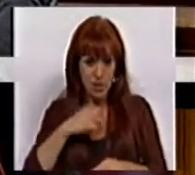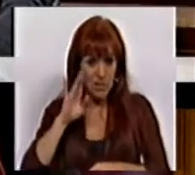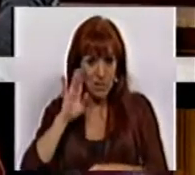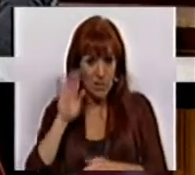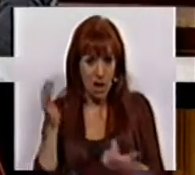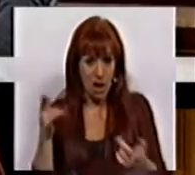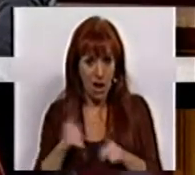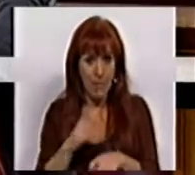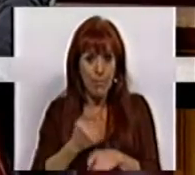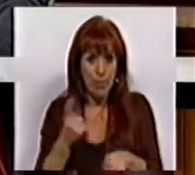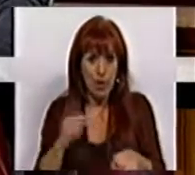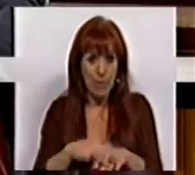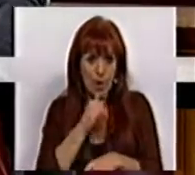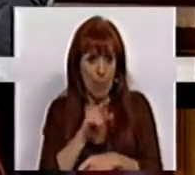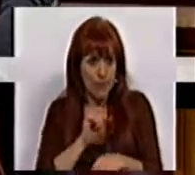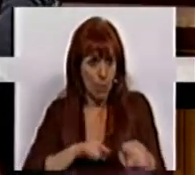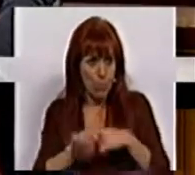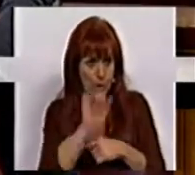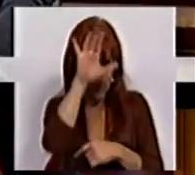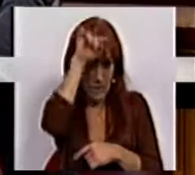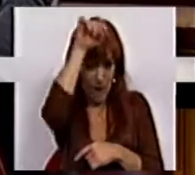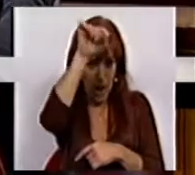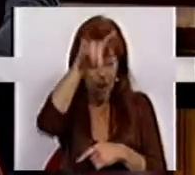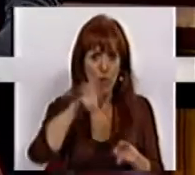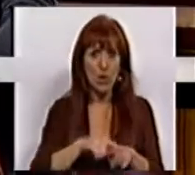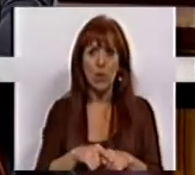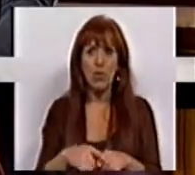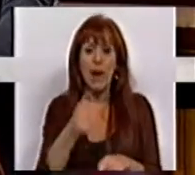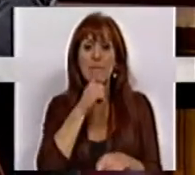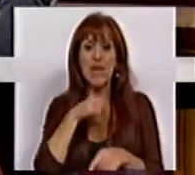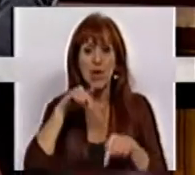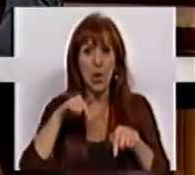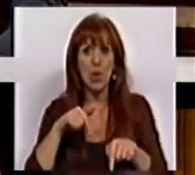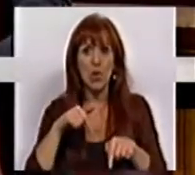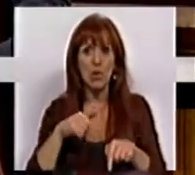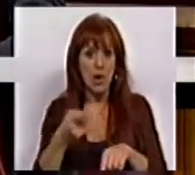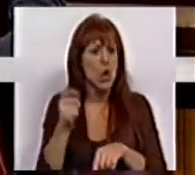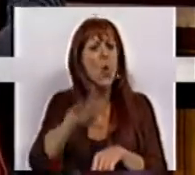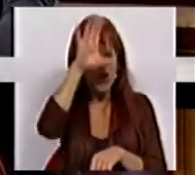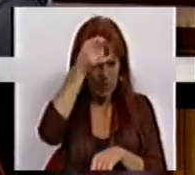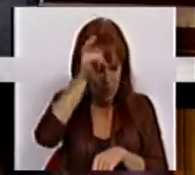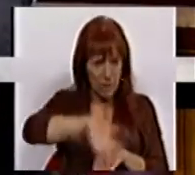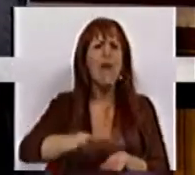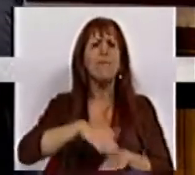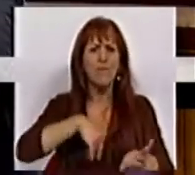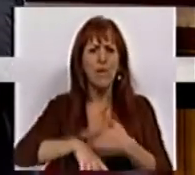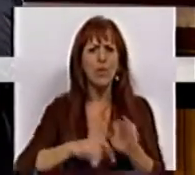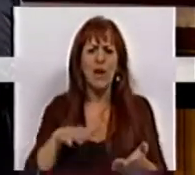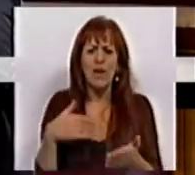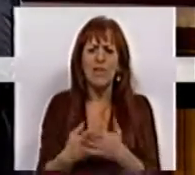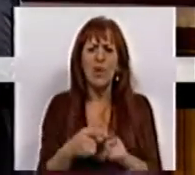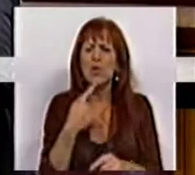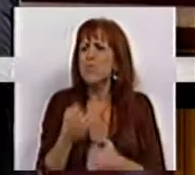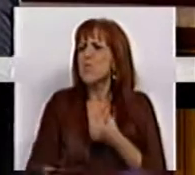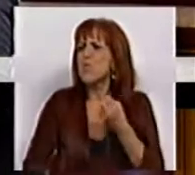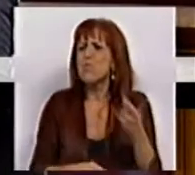Ministro sabe que é por opção política deste Governo, foi pelas medidas que este e anteriores governos tomaram que levaram a